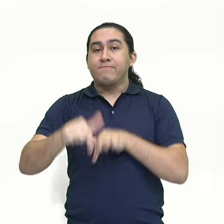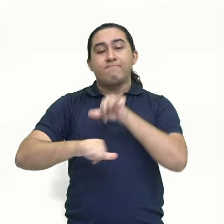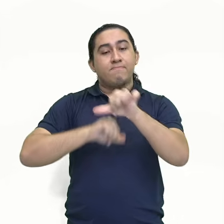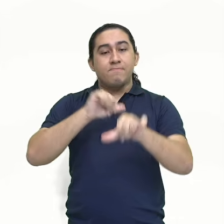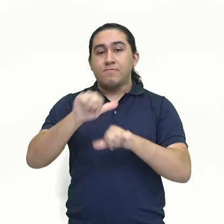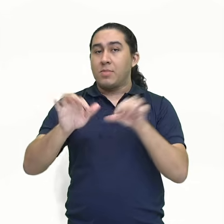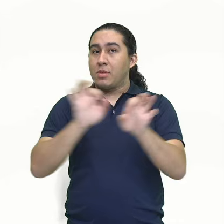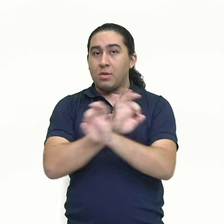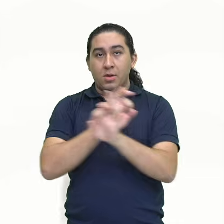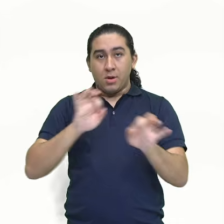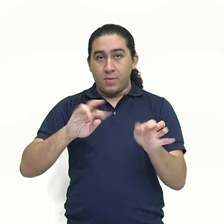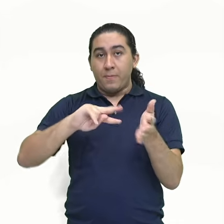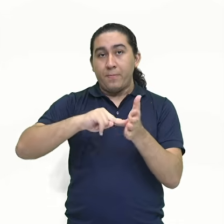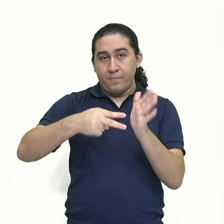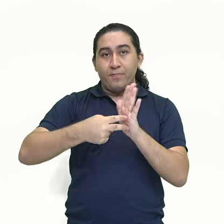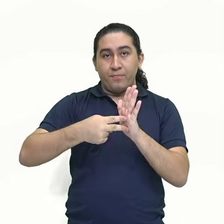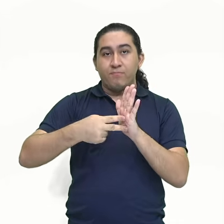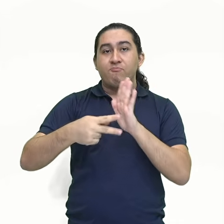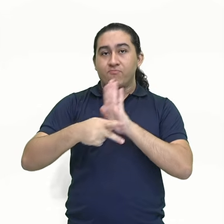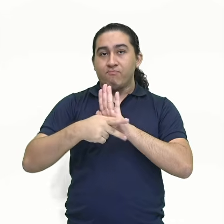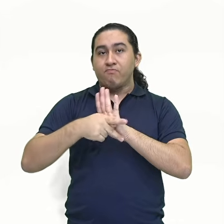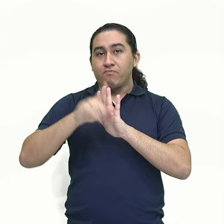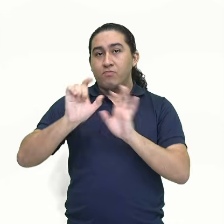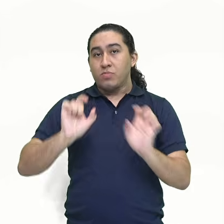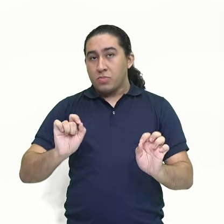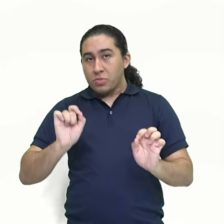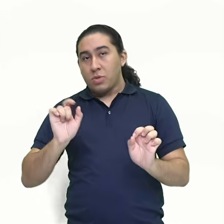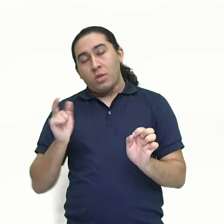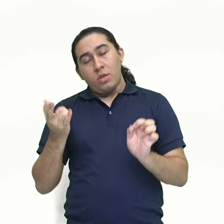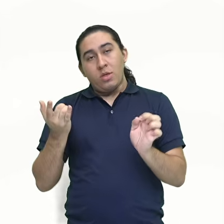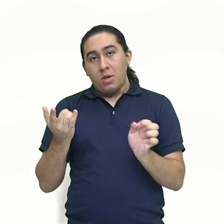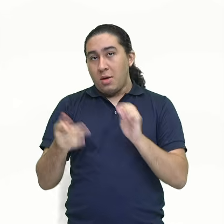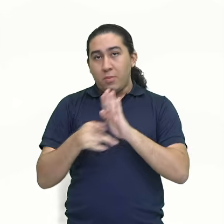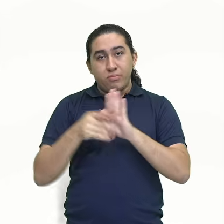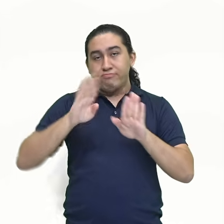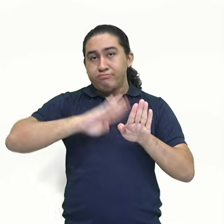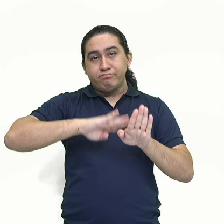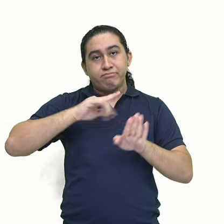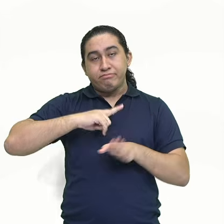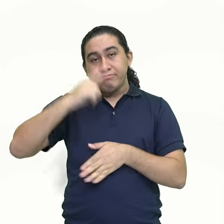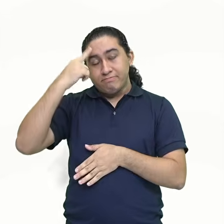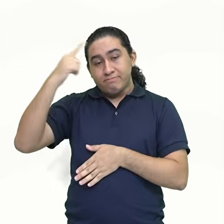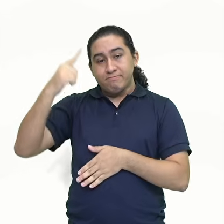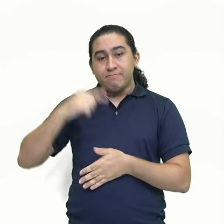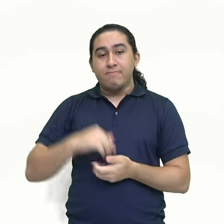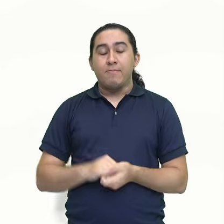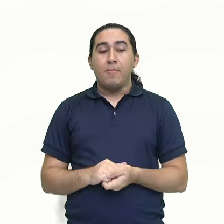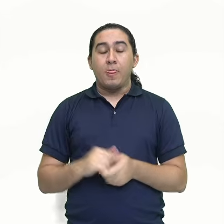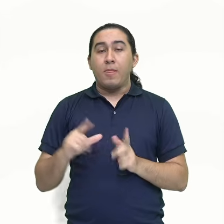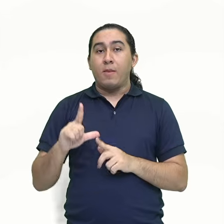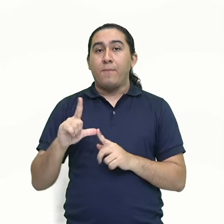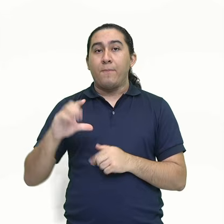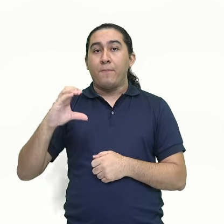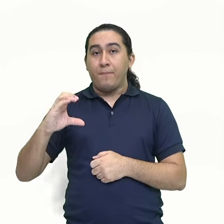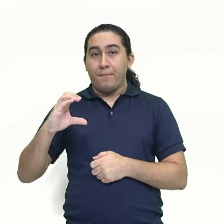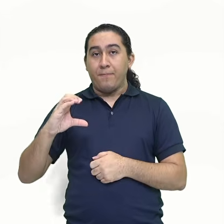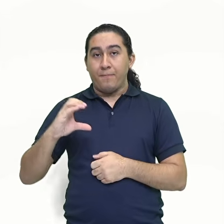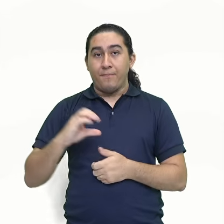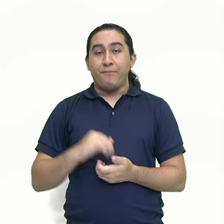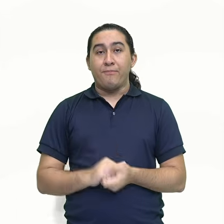o sentido do que eu quero falar, né? C, meu irmão, que